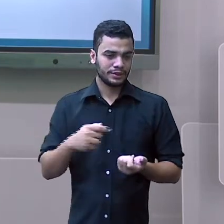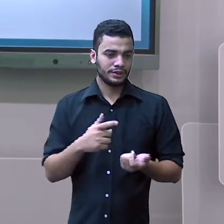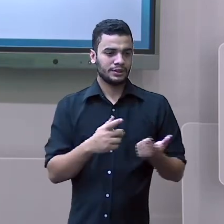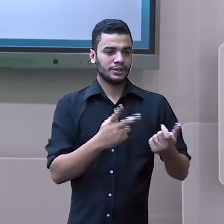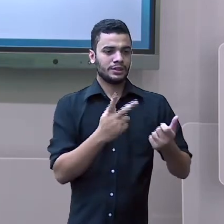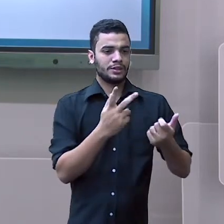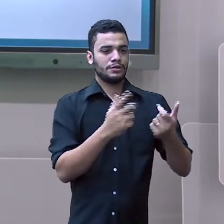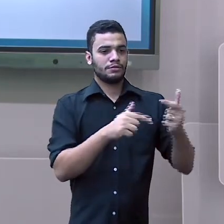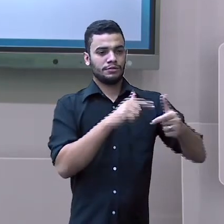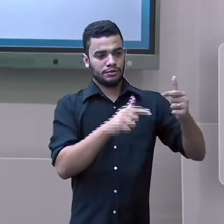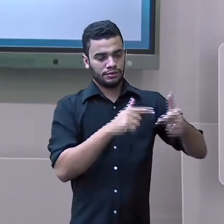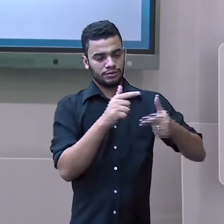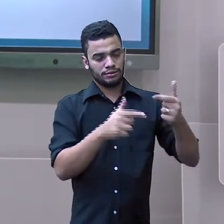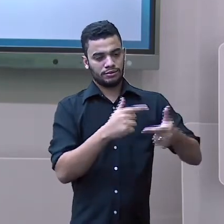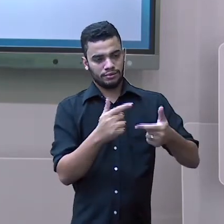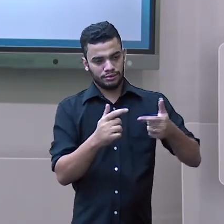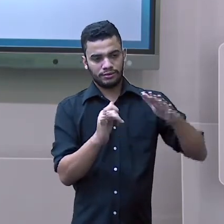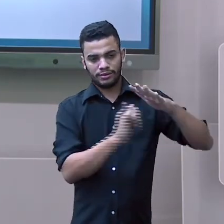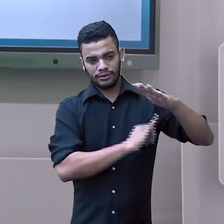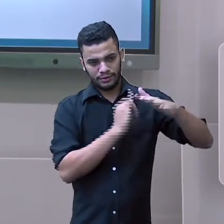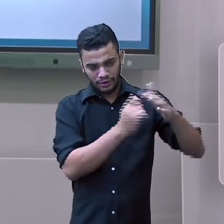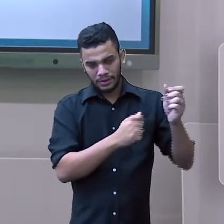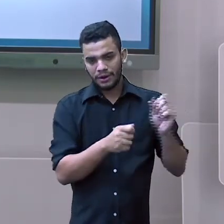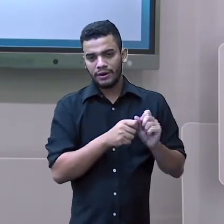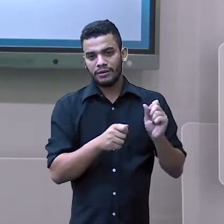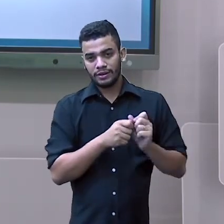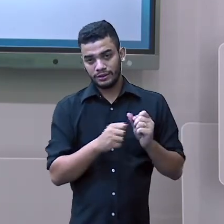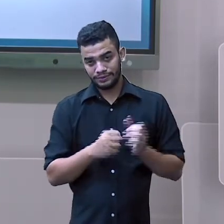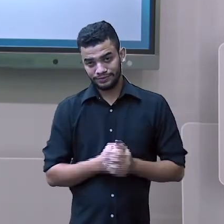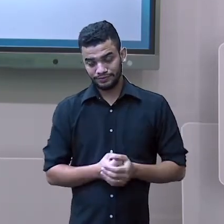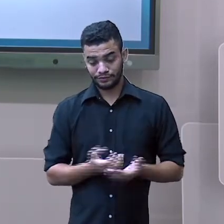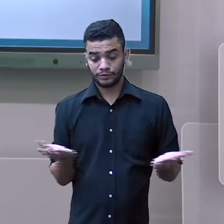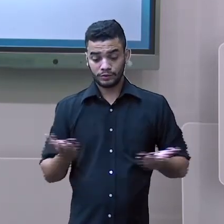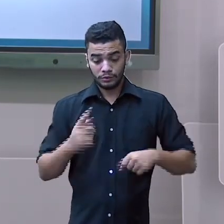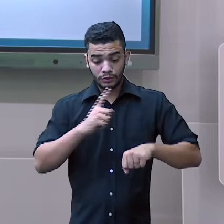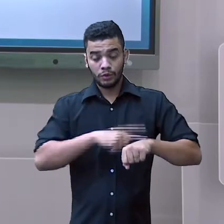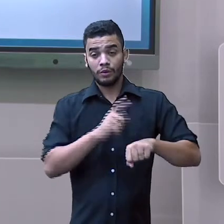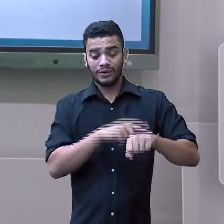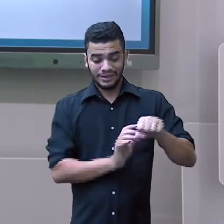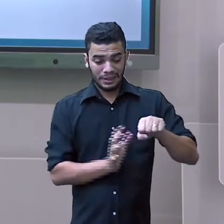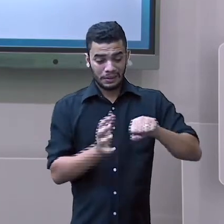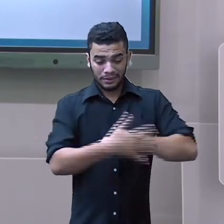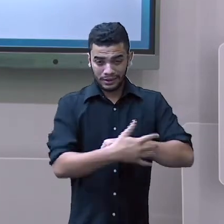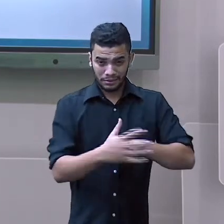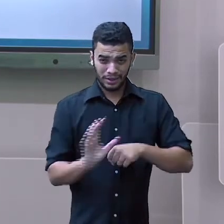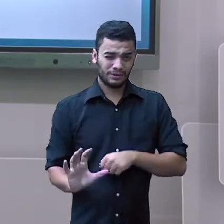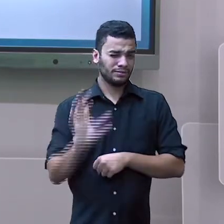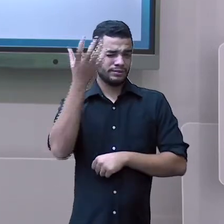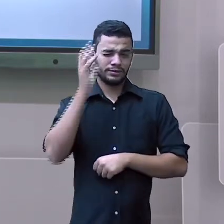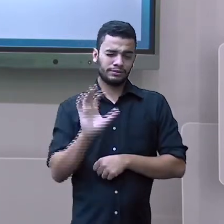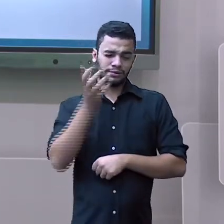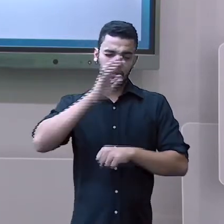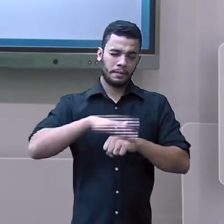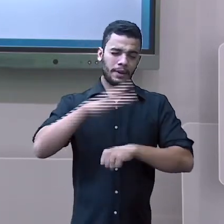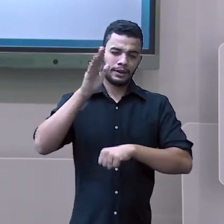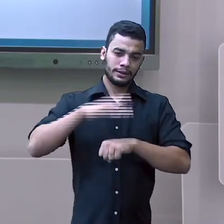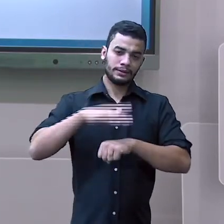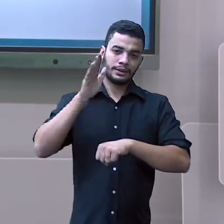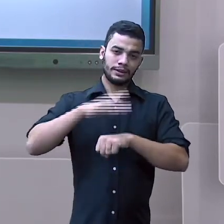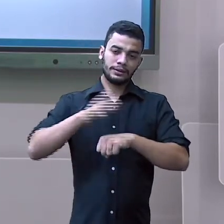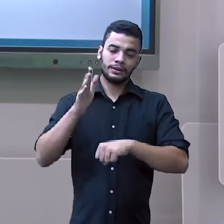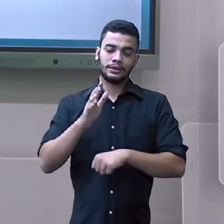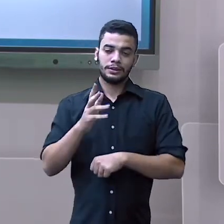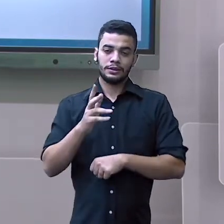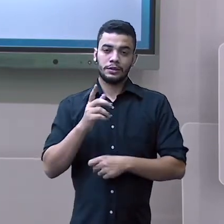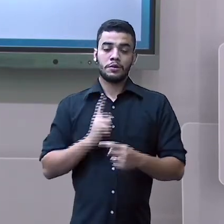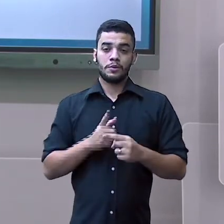temos encarado também, principalmente agora na pandemia, onde os índices de desemprego